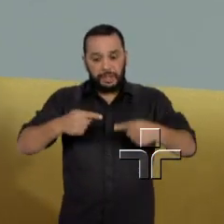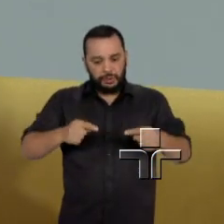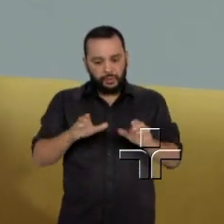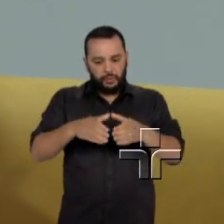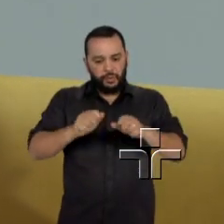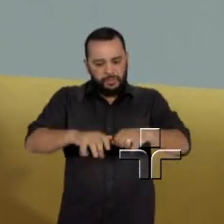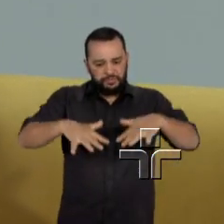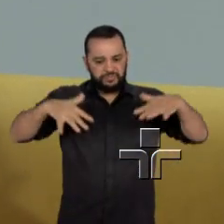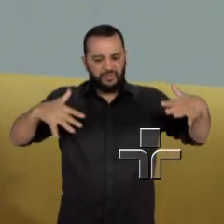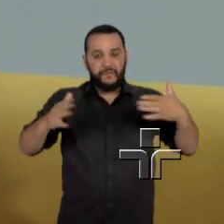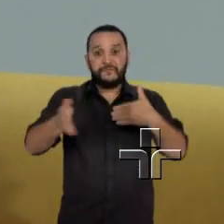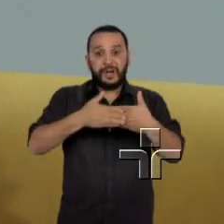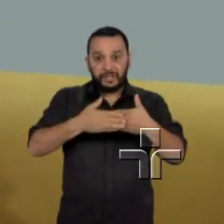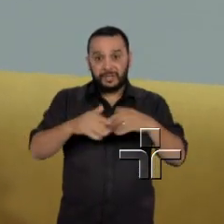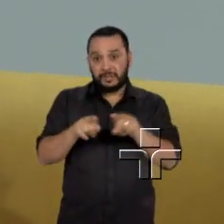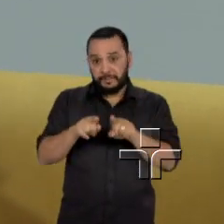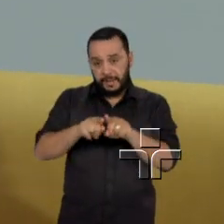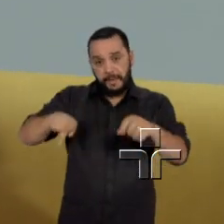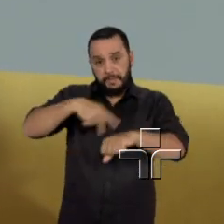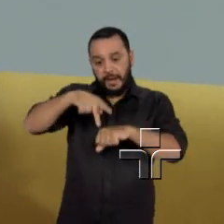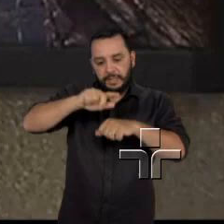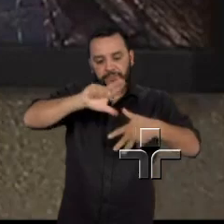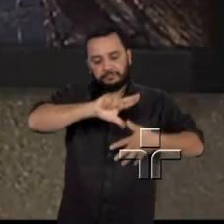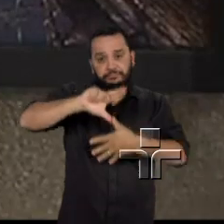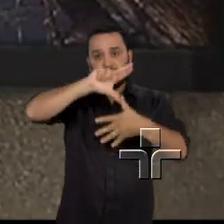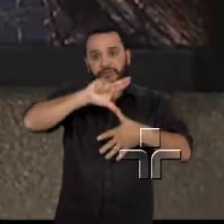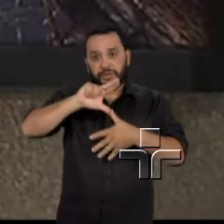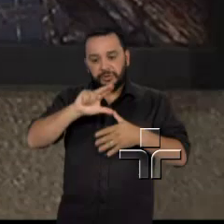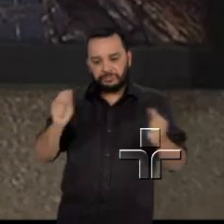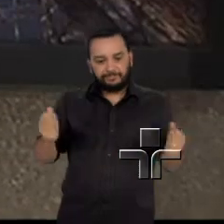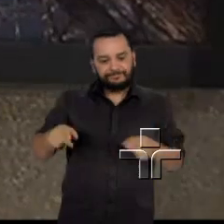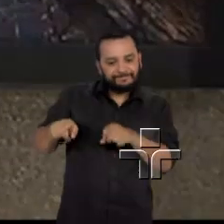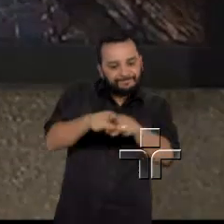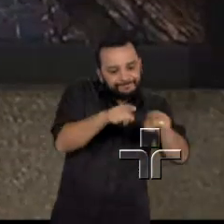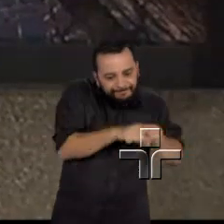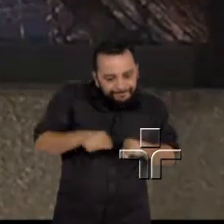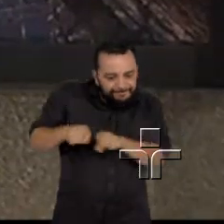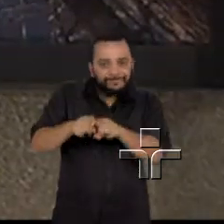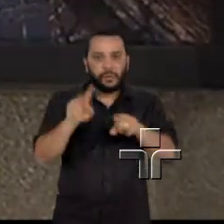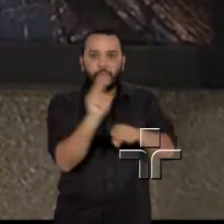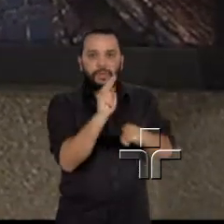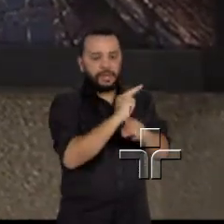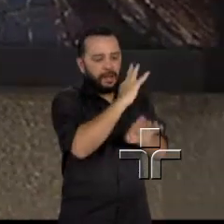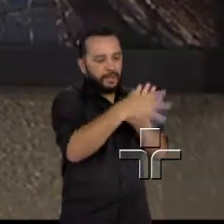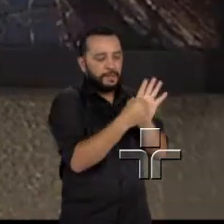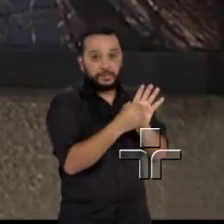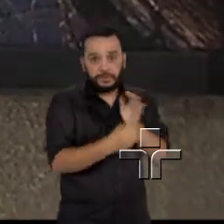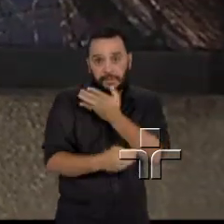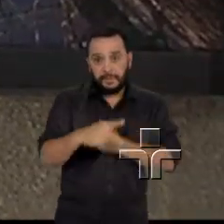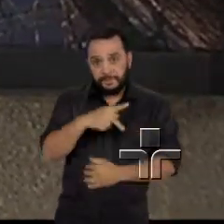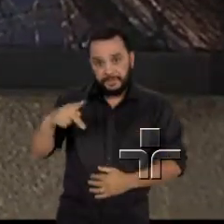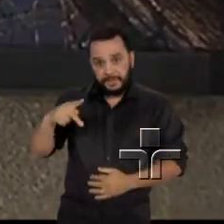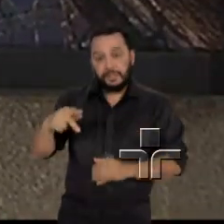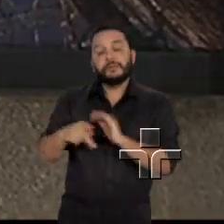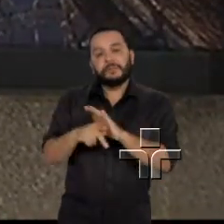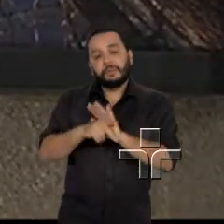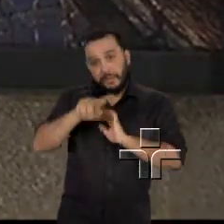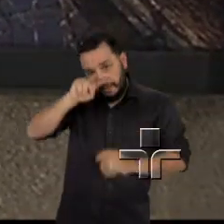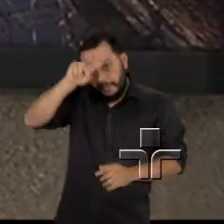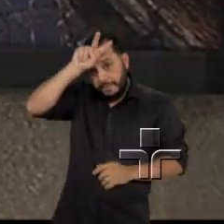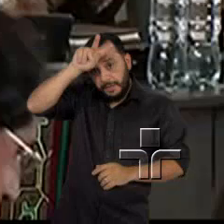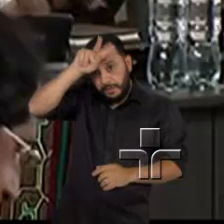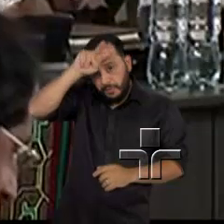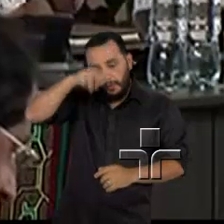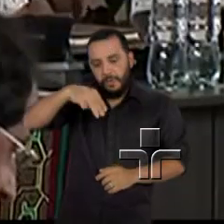latinos se unem para proteger a Amazônia. Os presidentes do Peru,